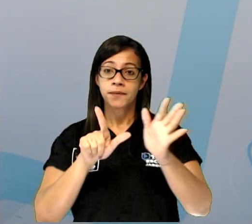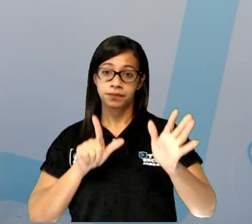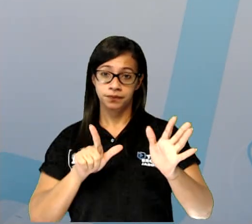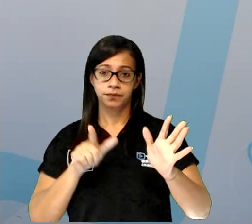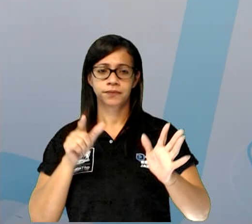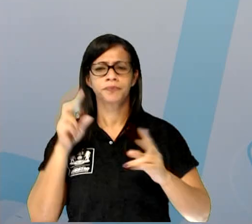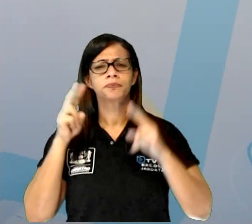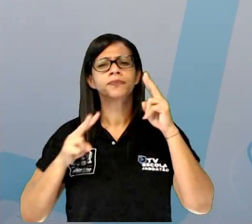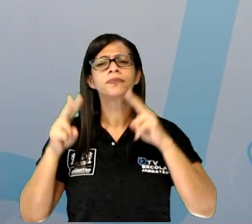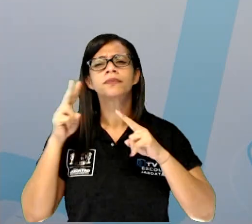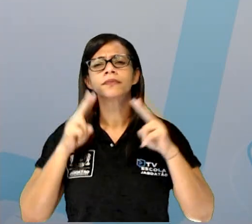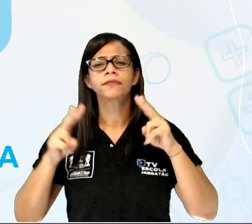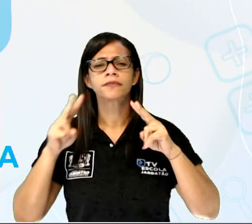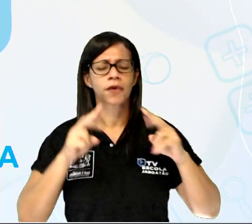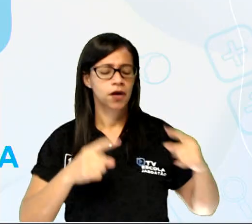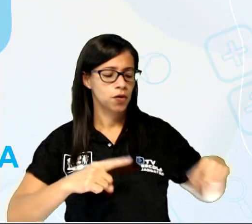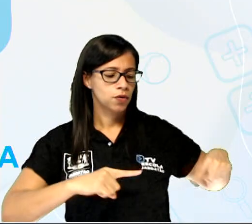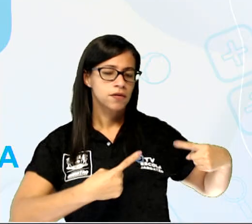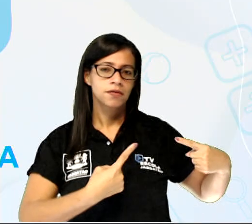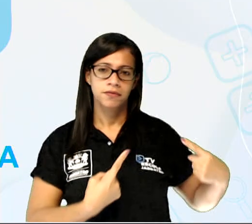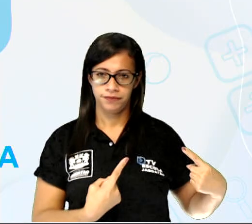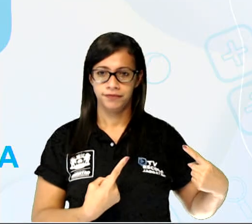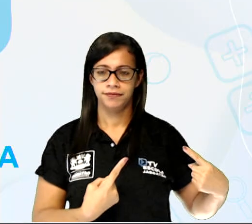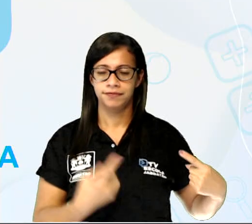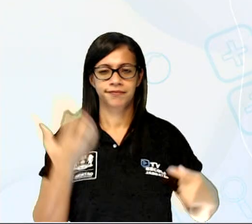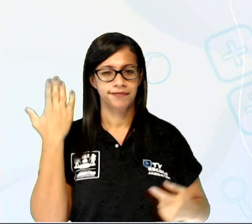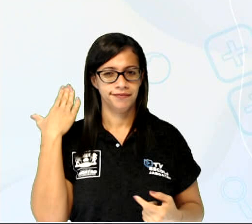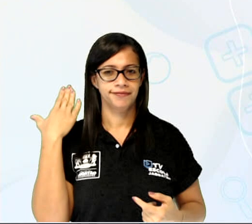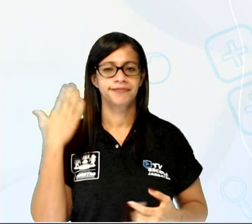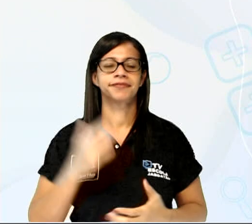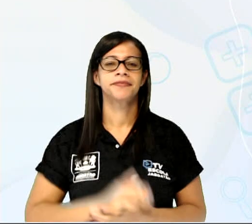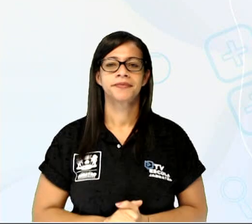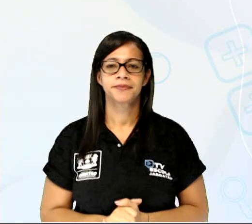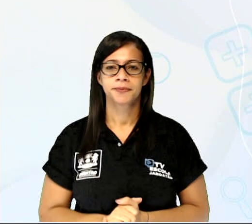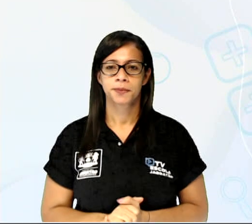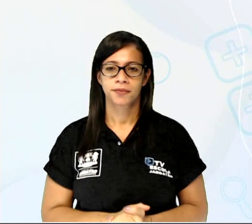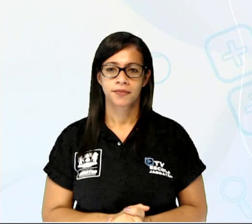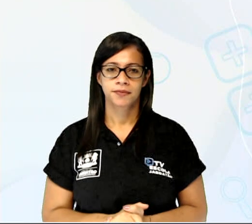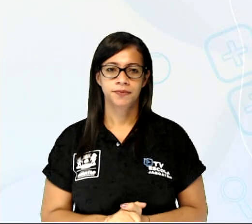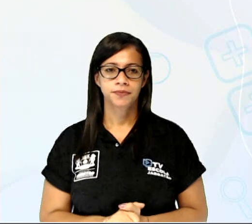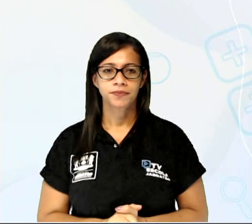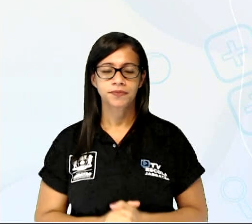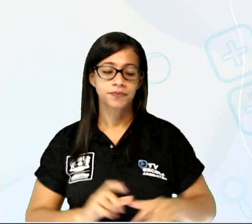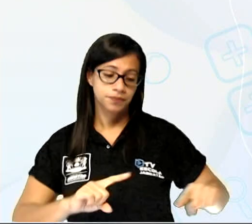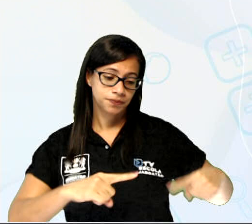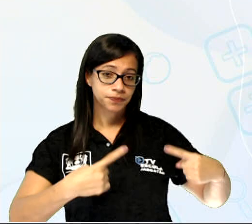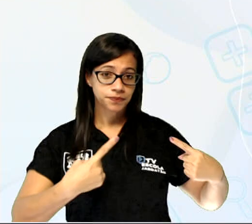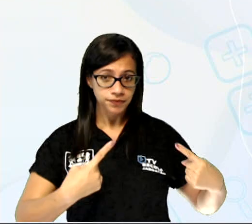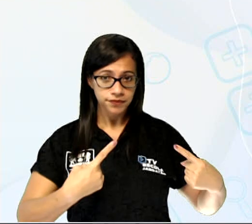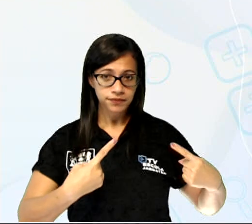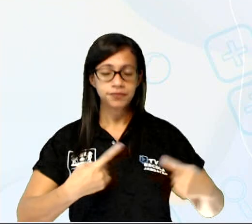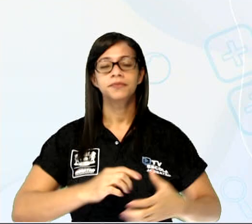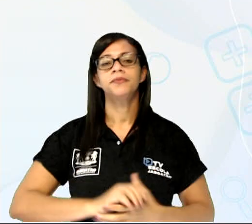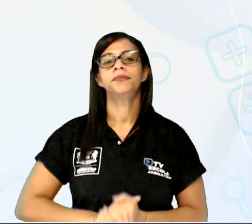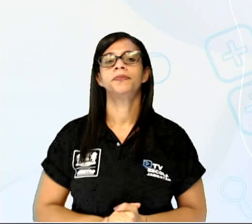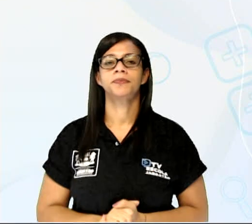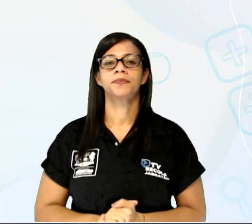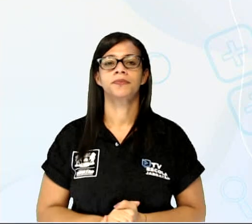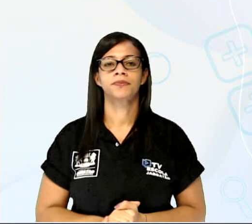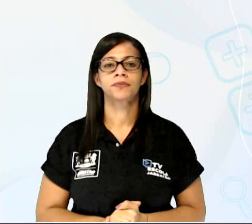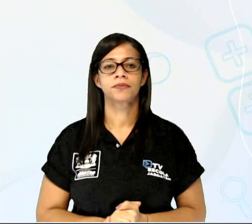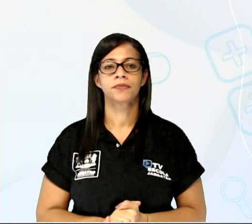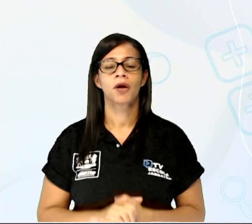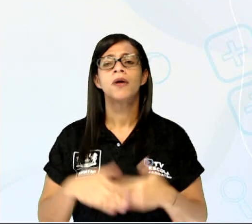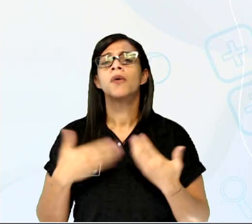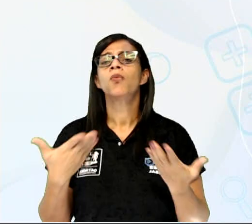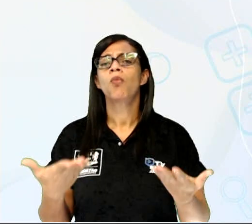para vocês na aula anterior, tudo bem? Bom, o desafio foi o seguinte: qual dessas não é